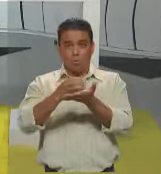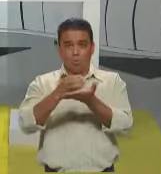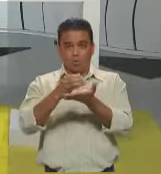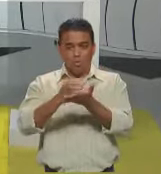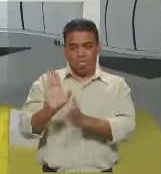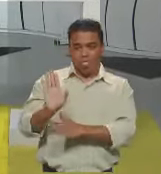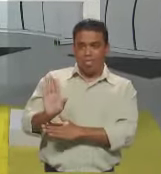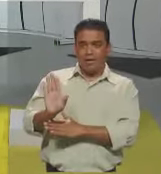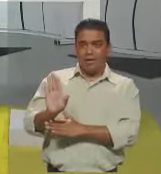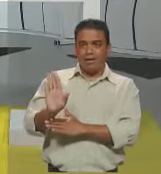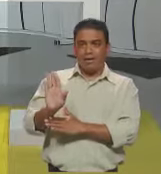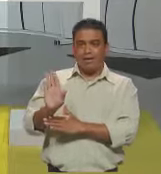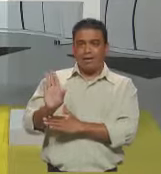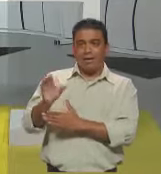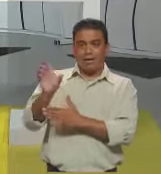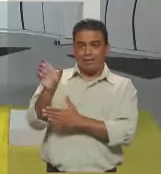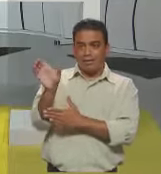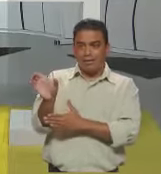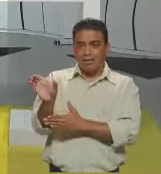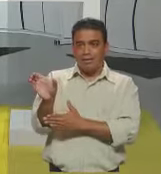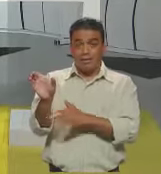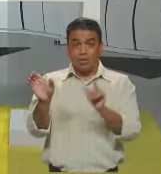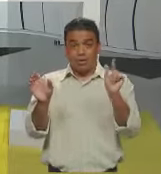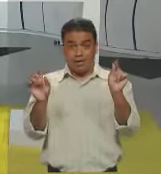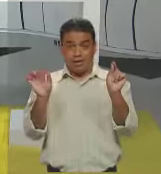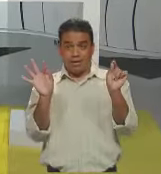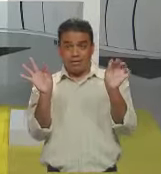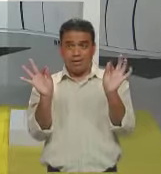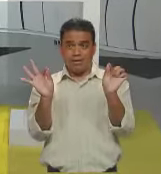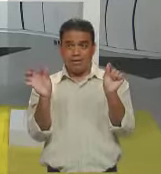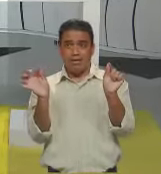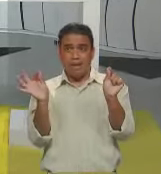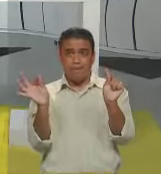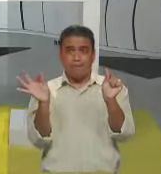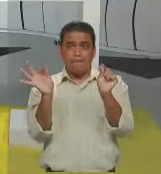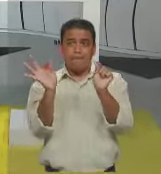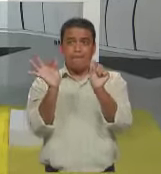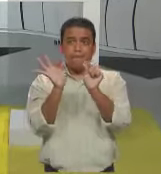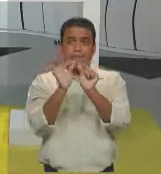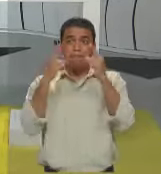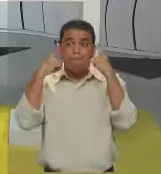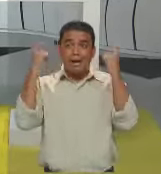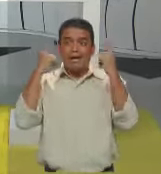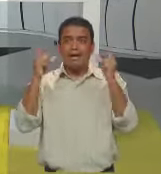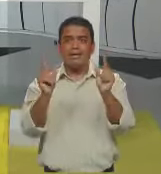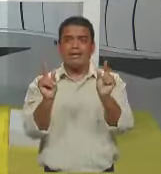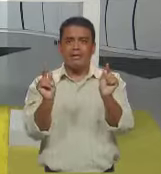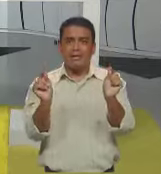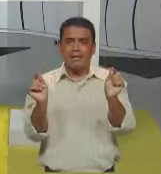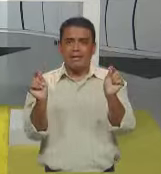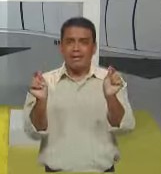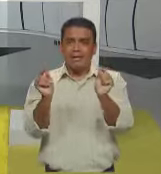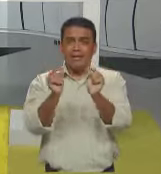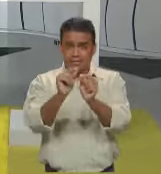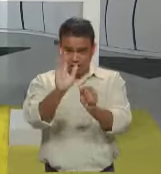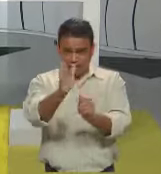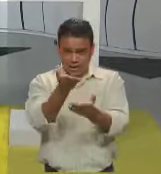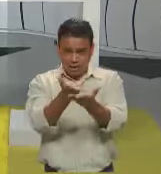ficar firme. Se eu encostar uma ponta com a outra aqui, vai dar um barulhinho. Esse barulhinho é porque, como a gente já